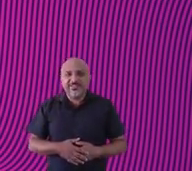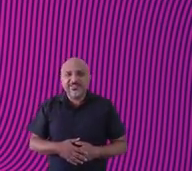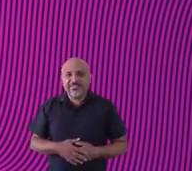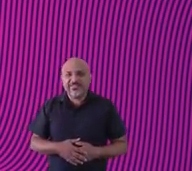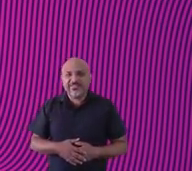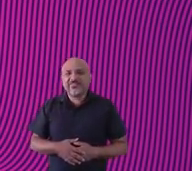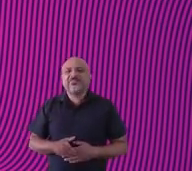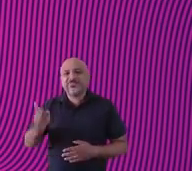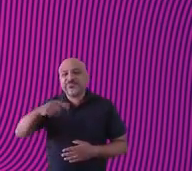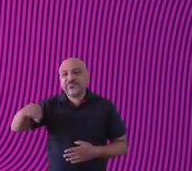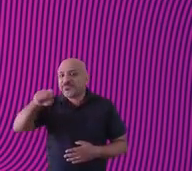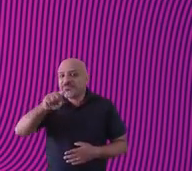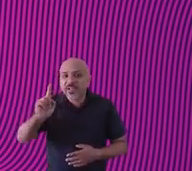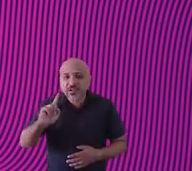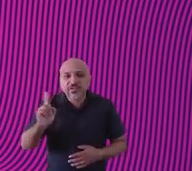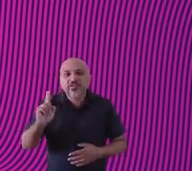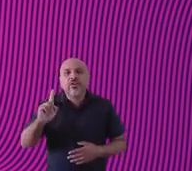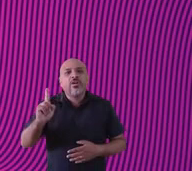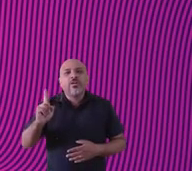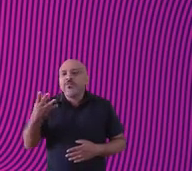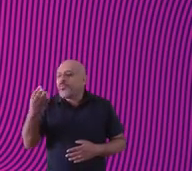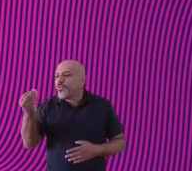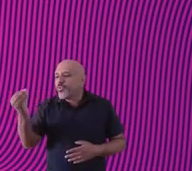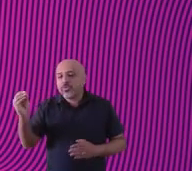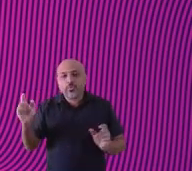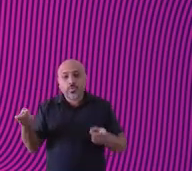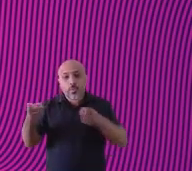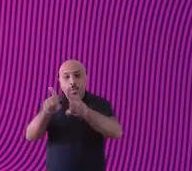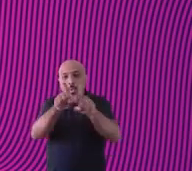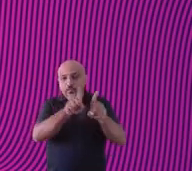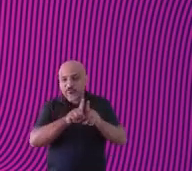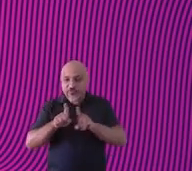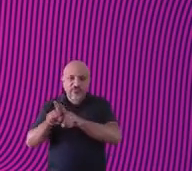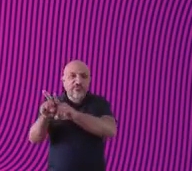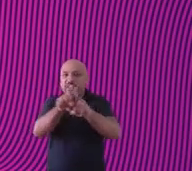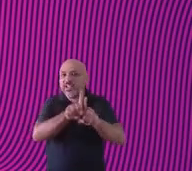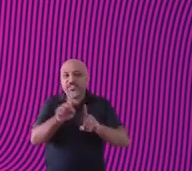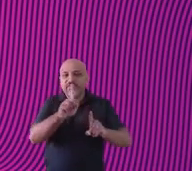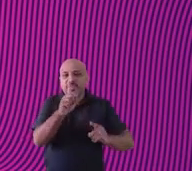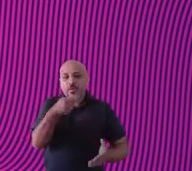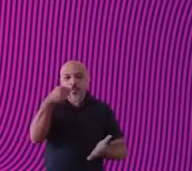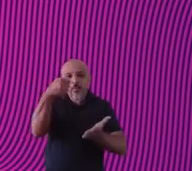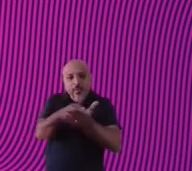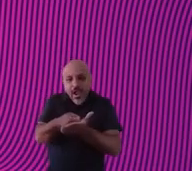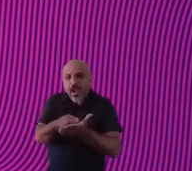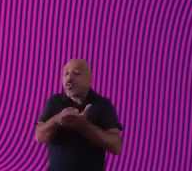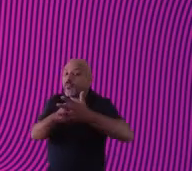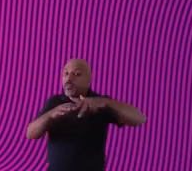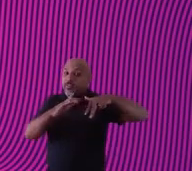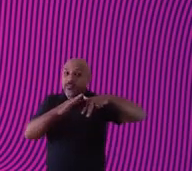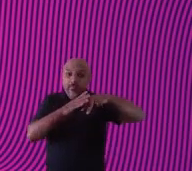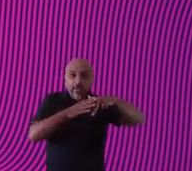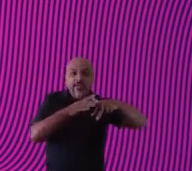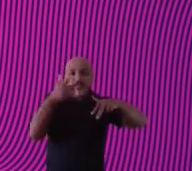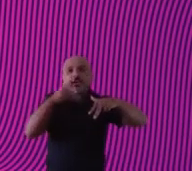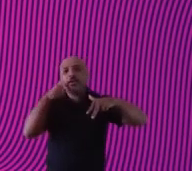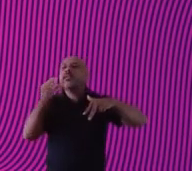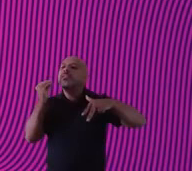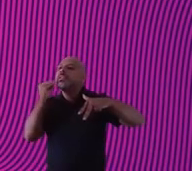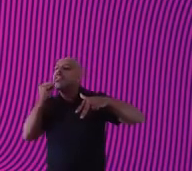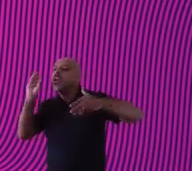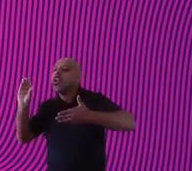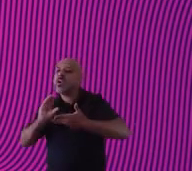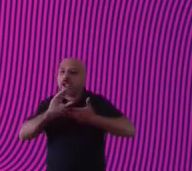não muitos convênios não não pagam às vezes paciente tem que tentar o reembolso mas o valor